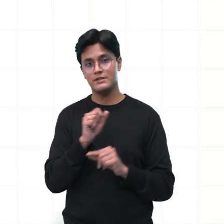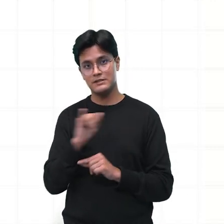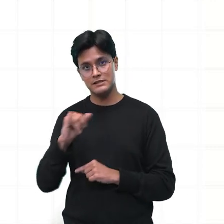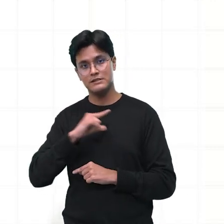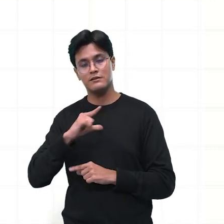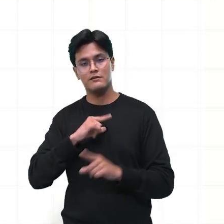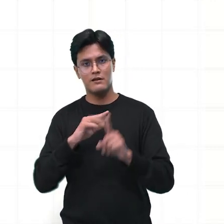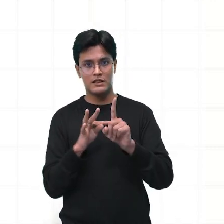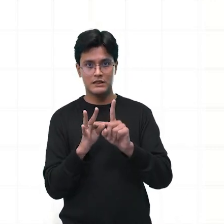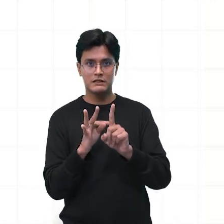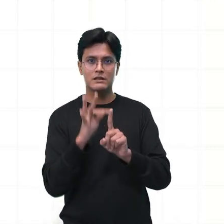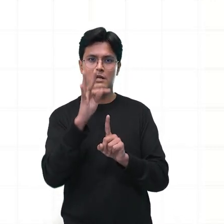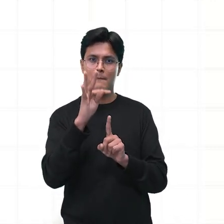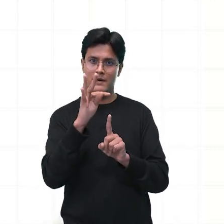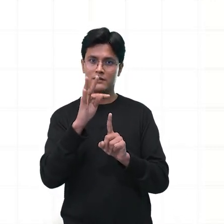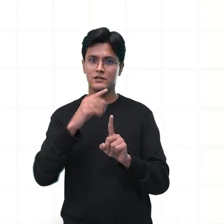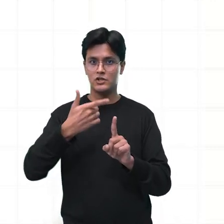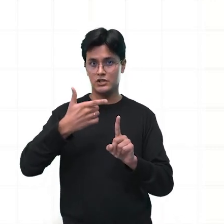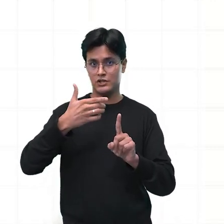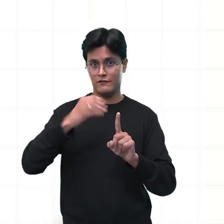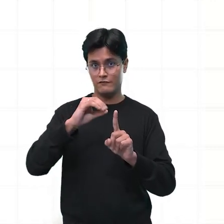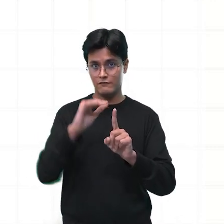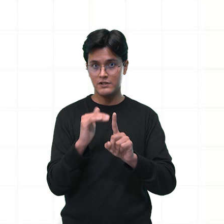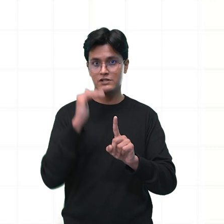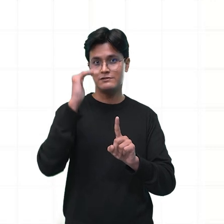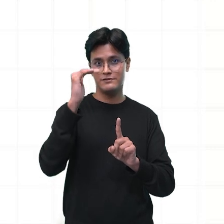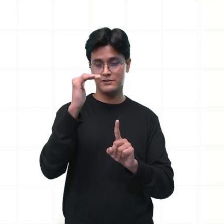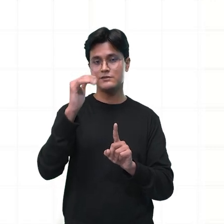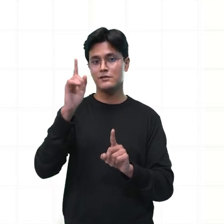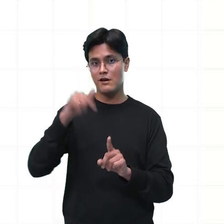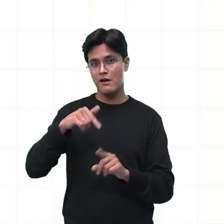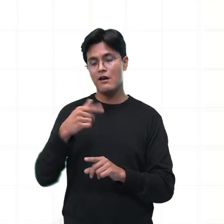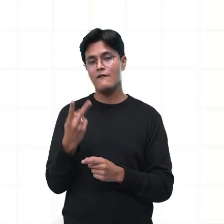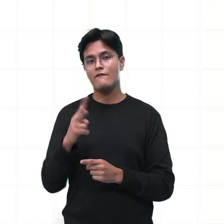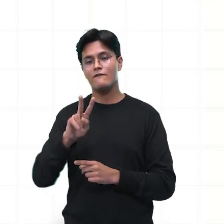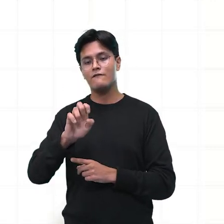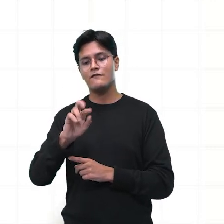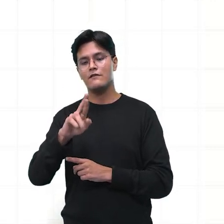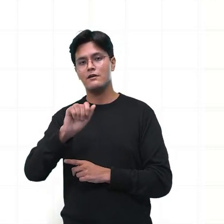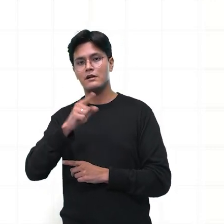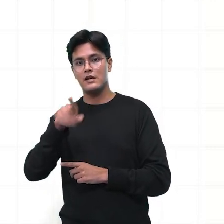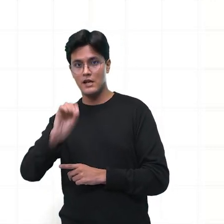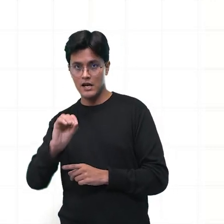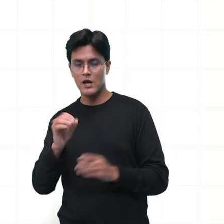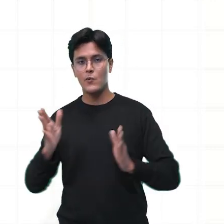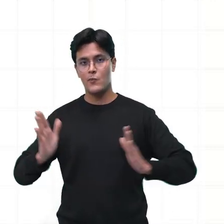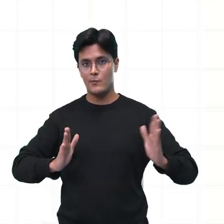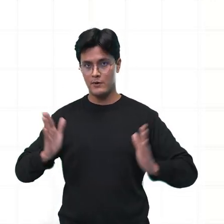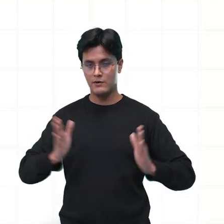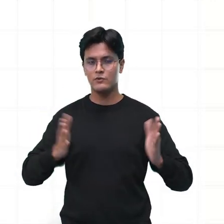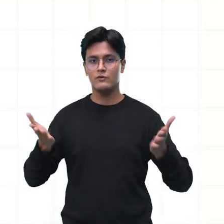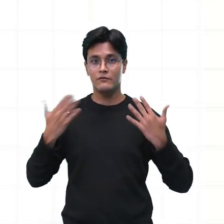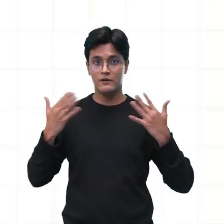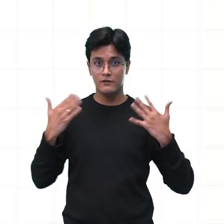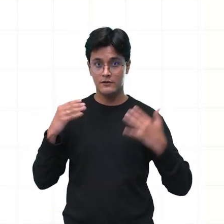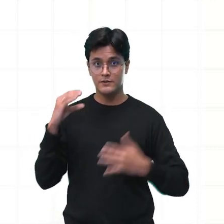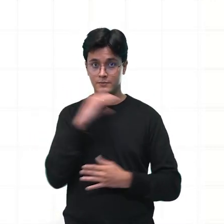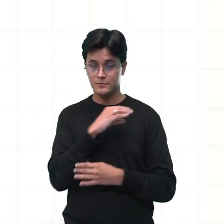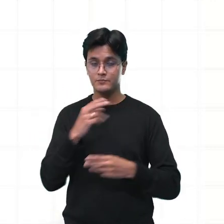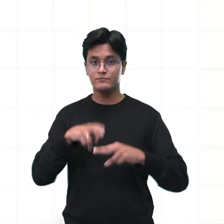essas temperaturas acima de 20, de verão, tá? Então, nós usamos os